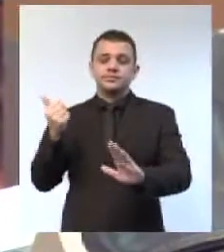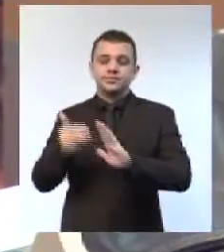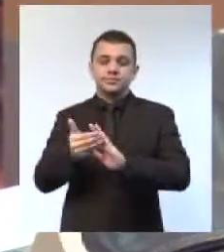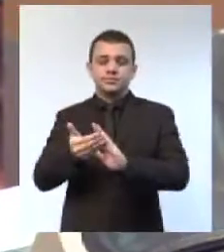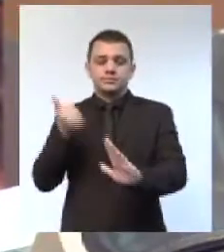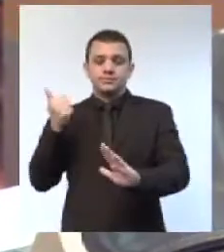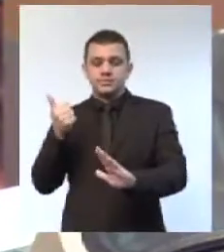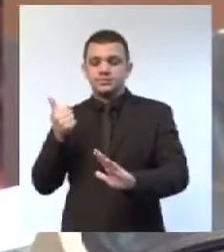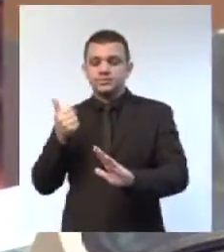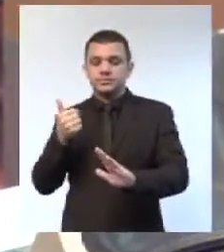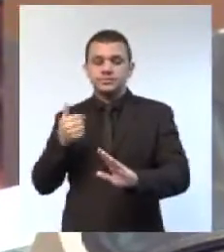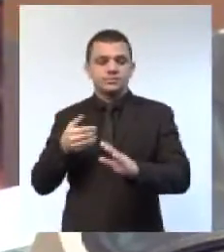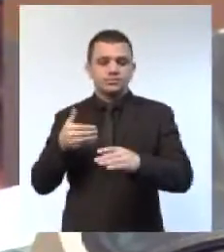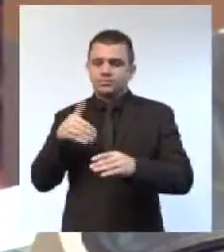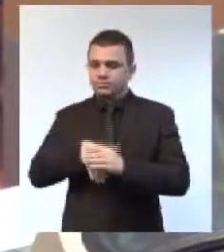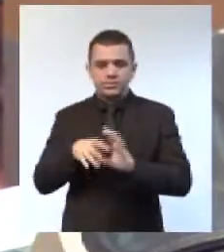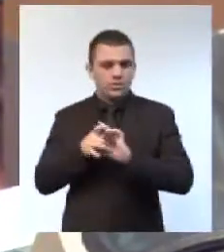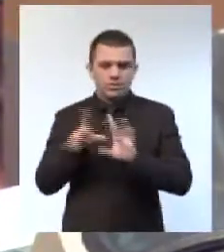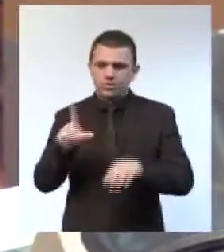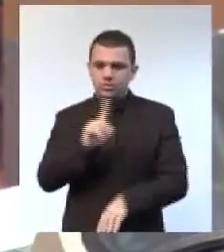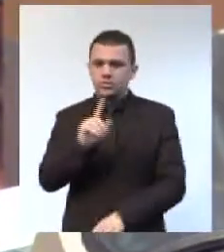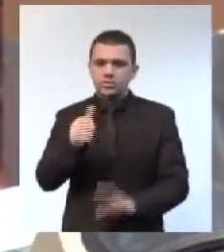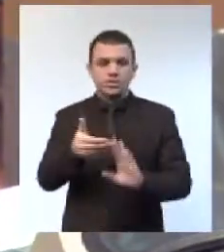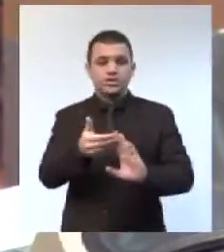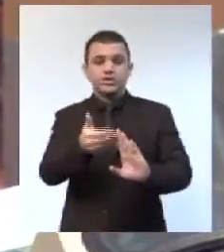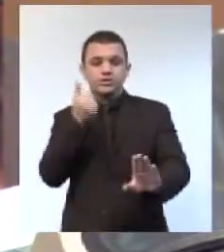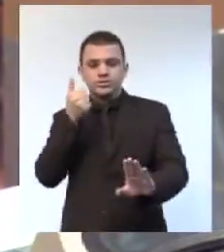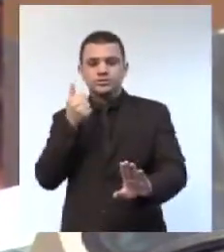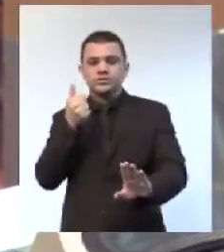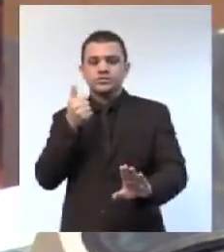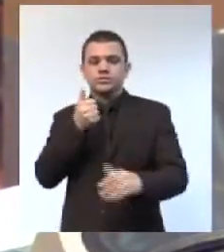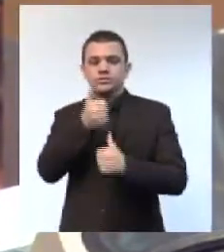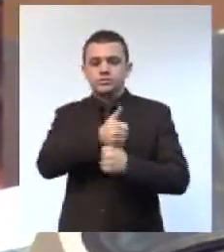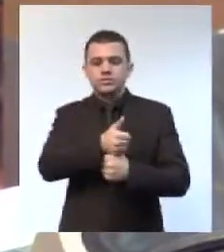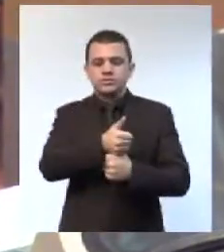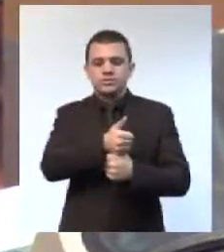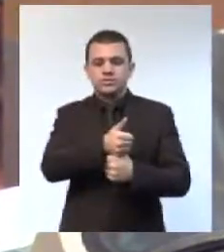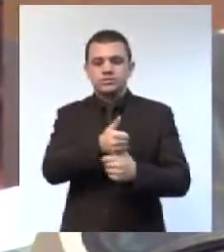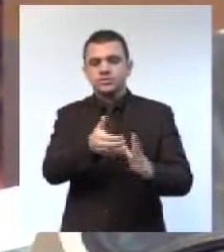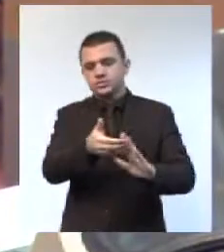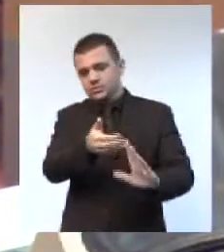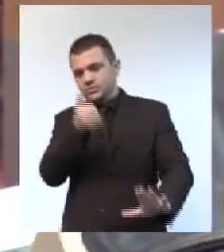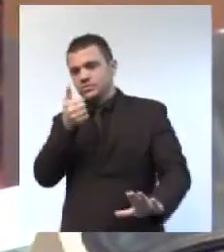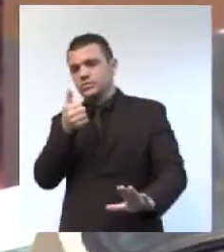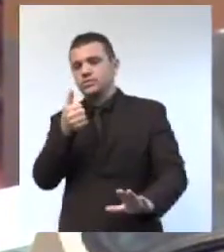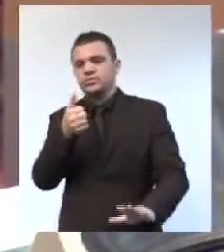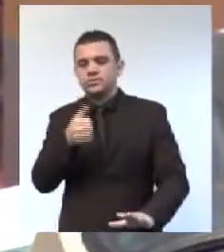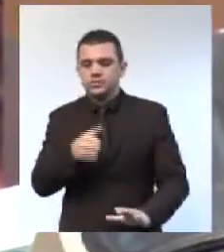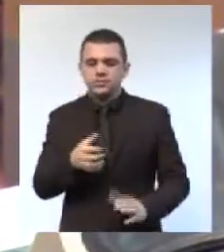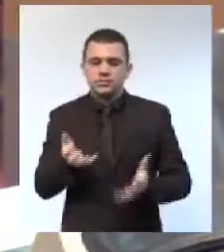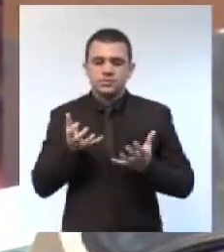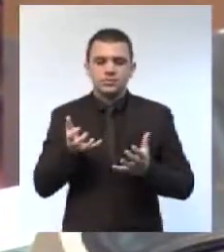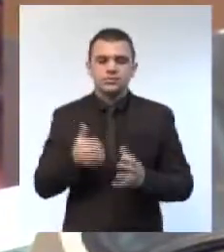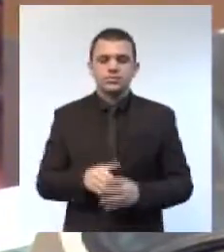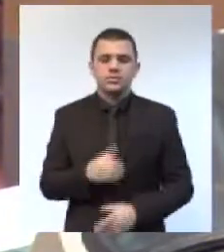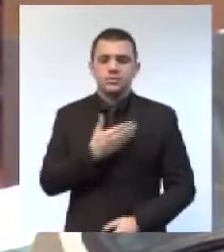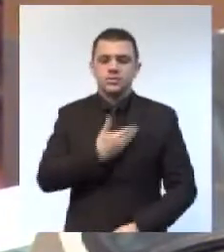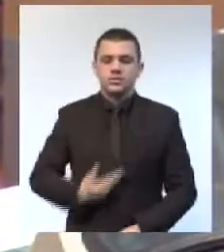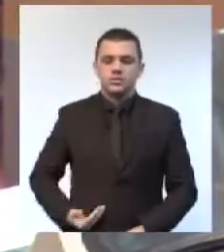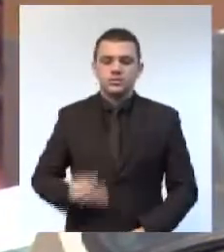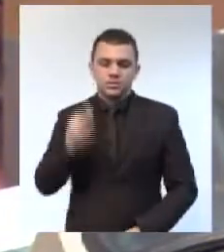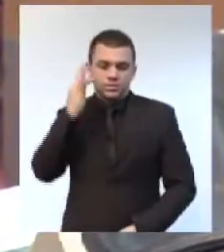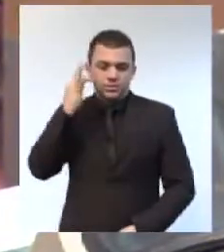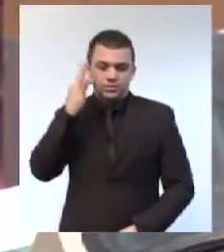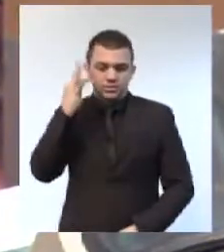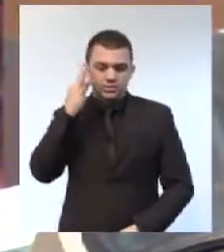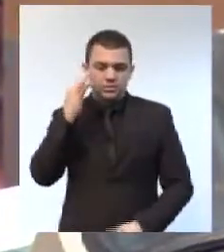não republicana o poder, né, o governador Flávio Dino do poder, né, que lhe foi